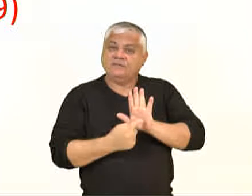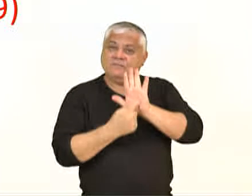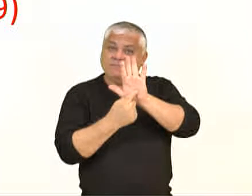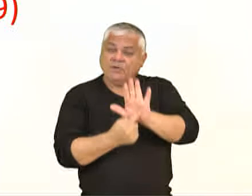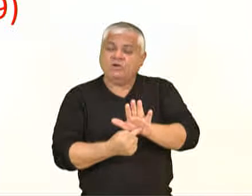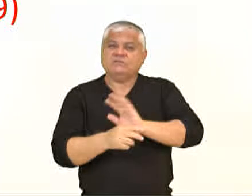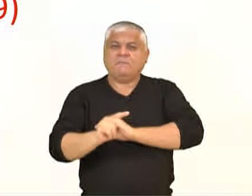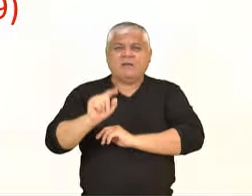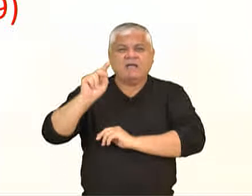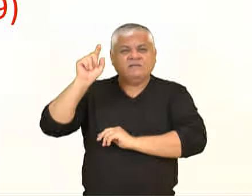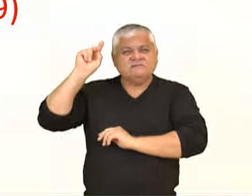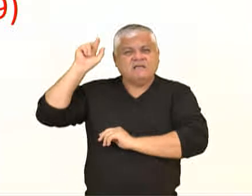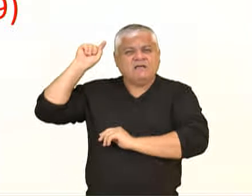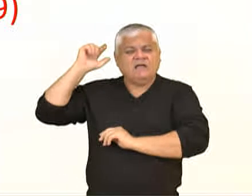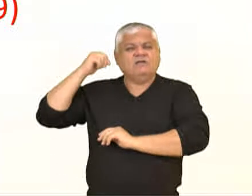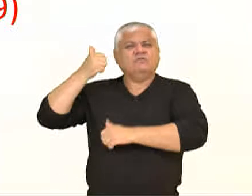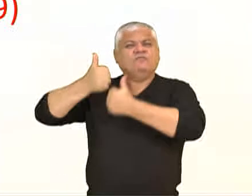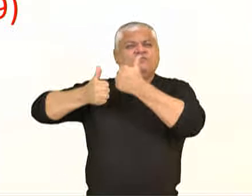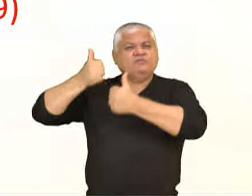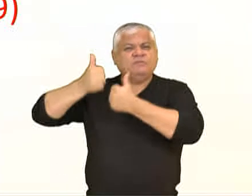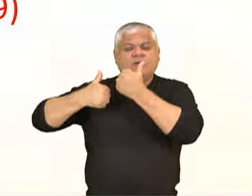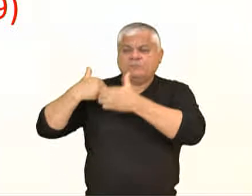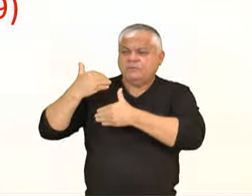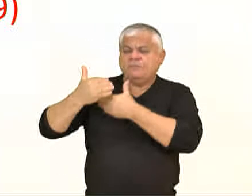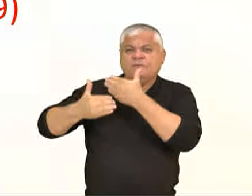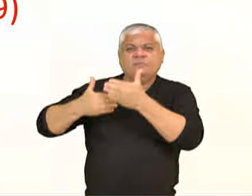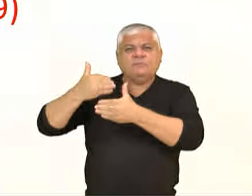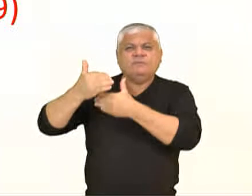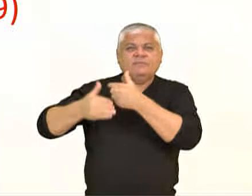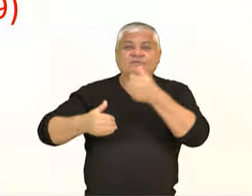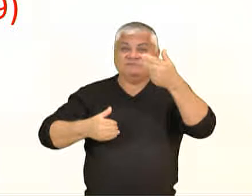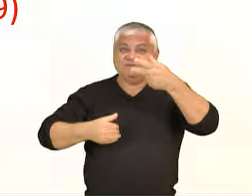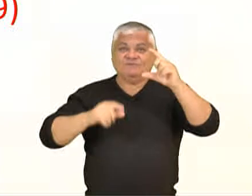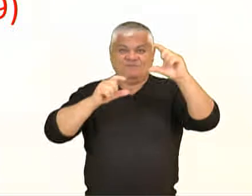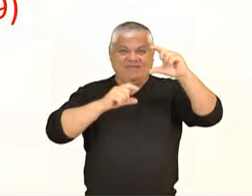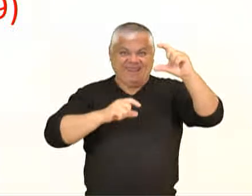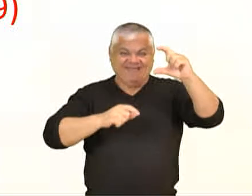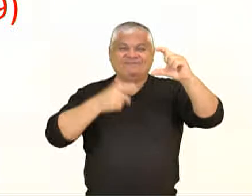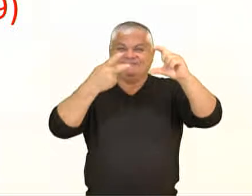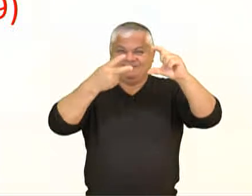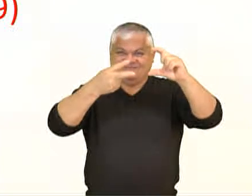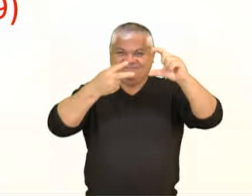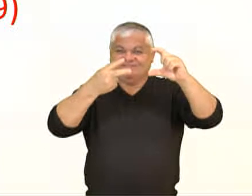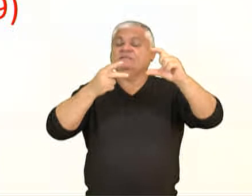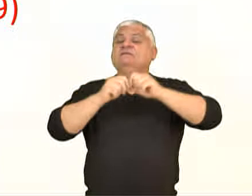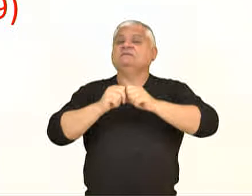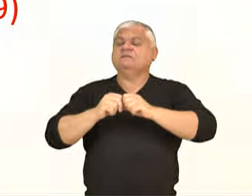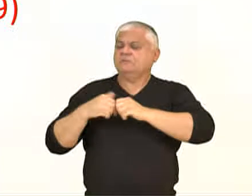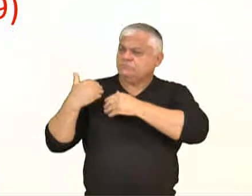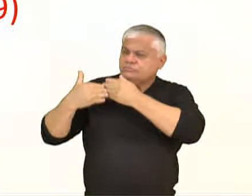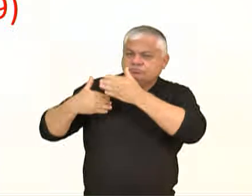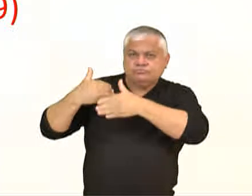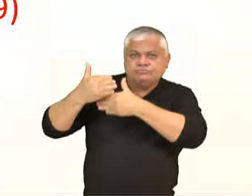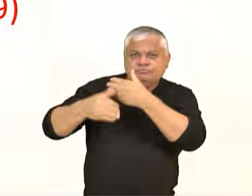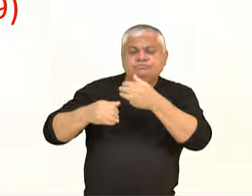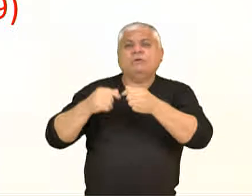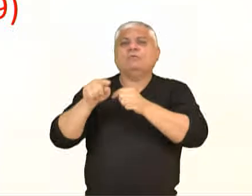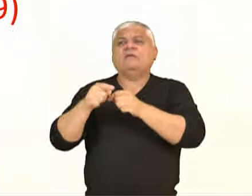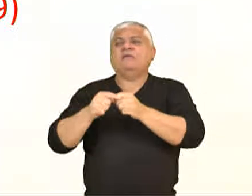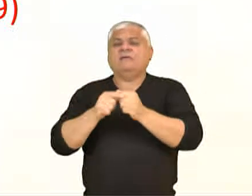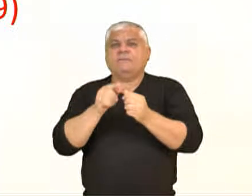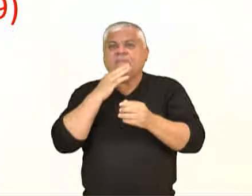do passado do futebol, no segundo parágrafo, lá pela metade do nosso texto. A fase do